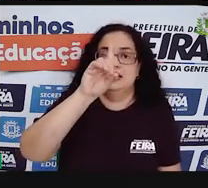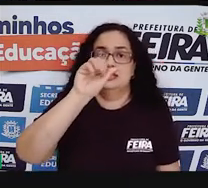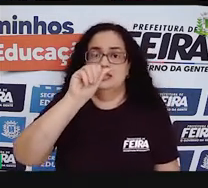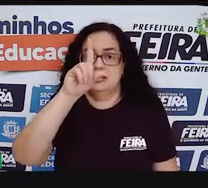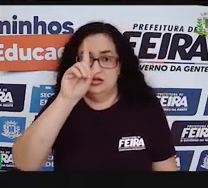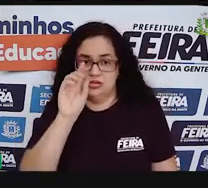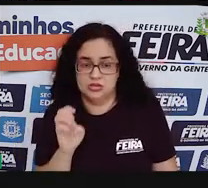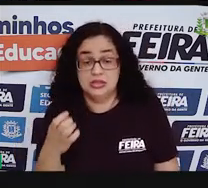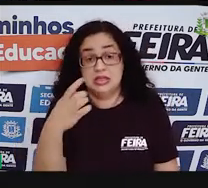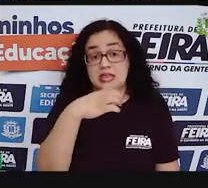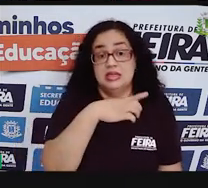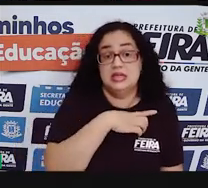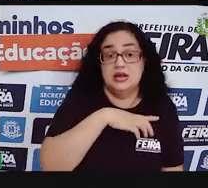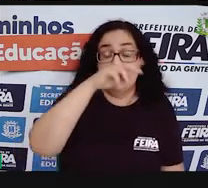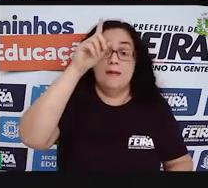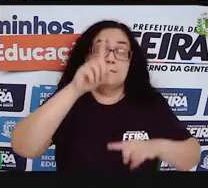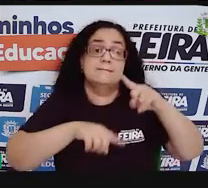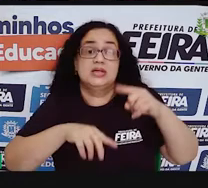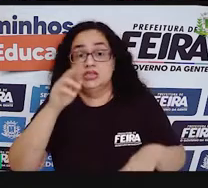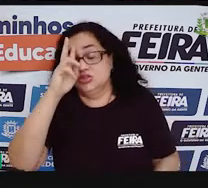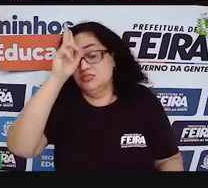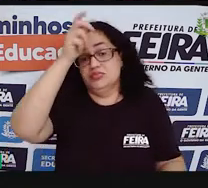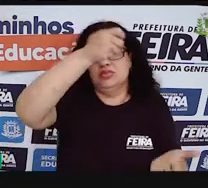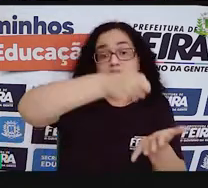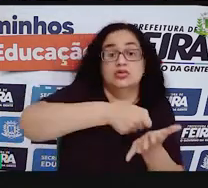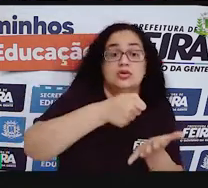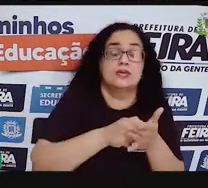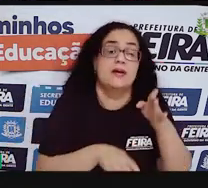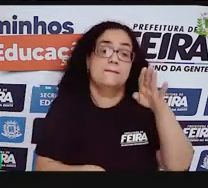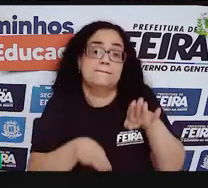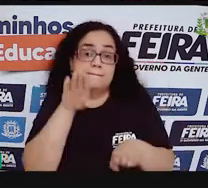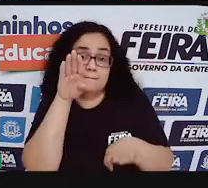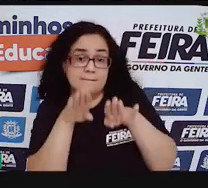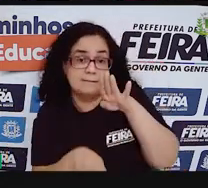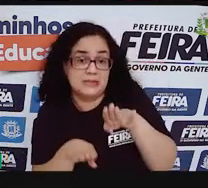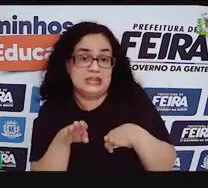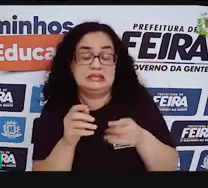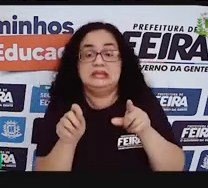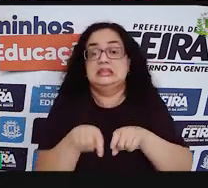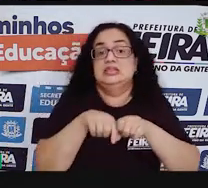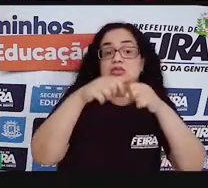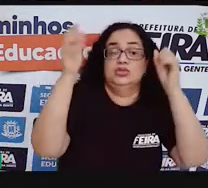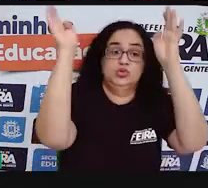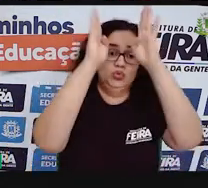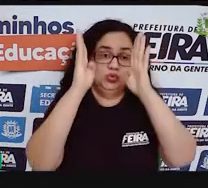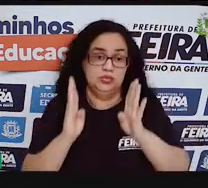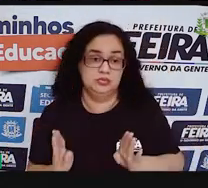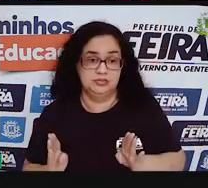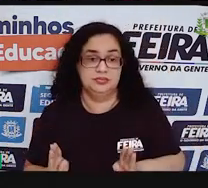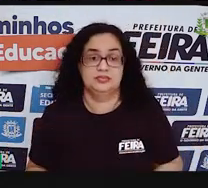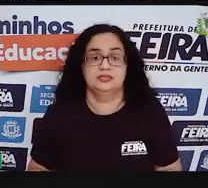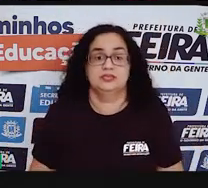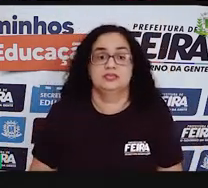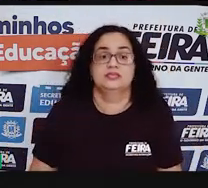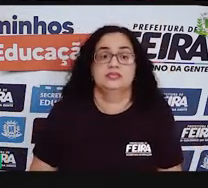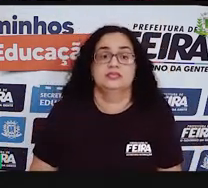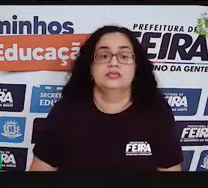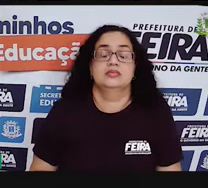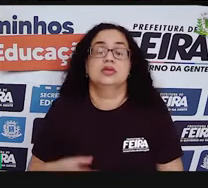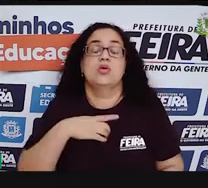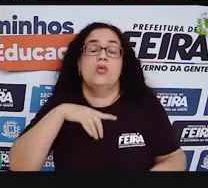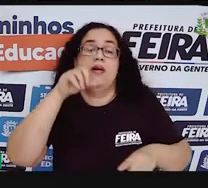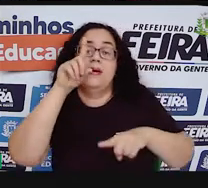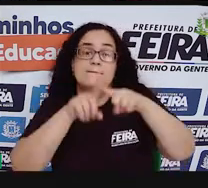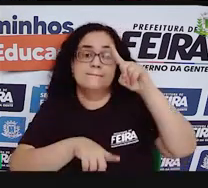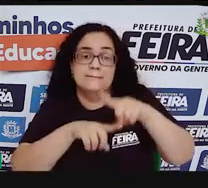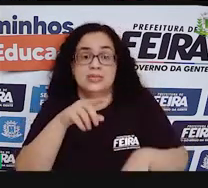É a capacidade de um material resistir ao movimento sem romper sua estrutura. Então, o